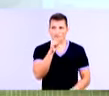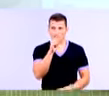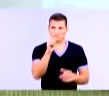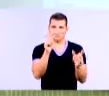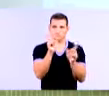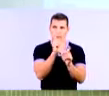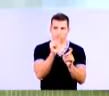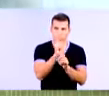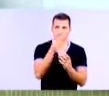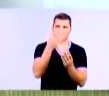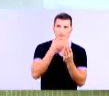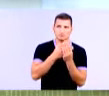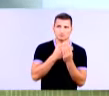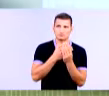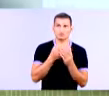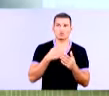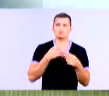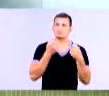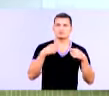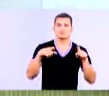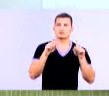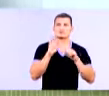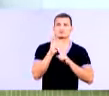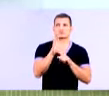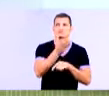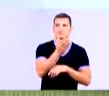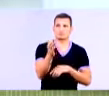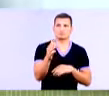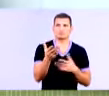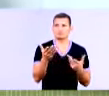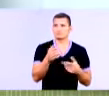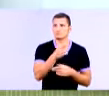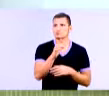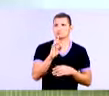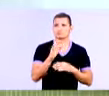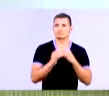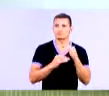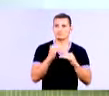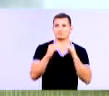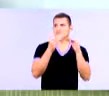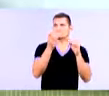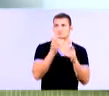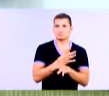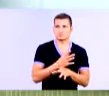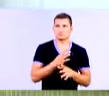arquivos, eu nem precisaria apresentar para vocês, você apenas ia desenvolver e pronto.